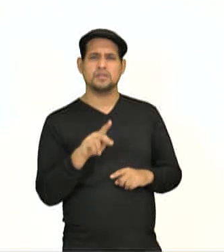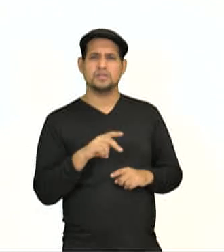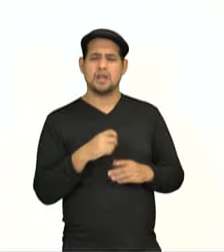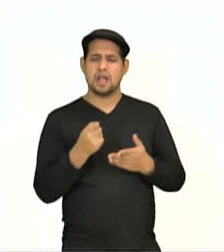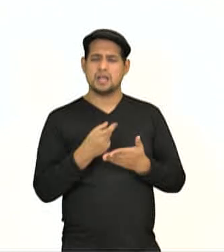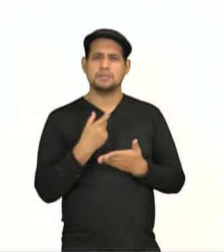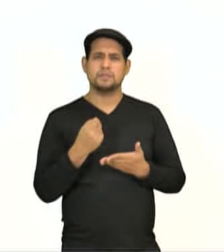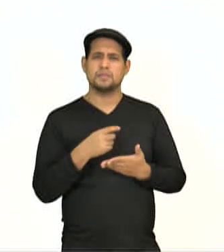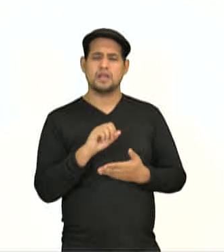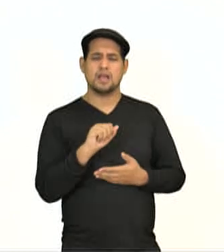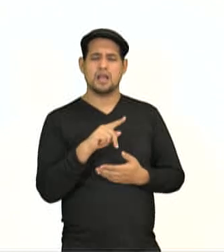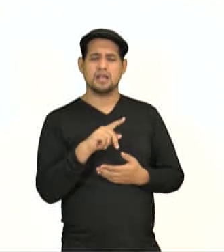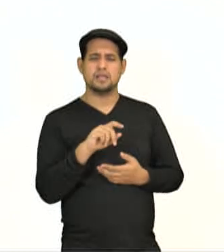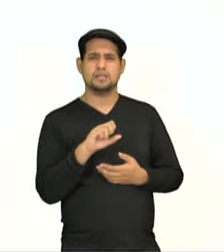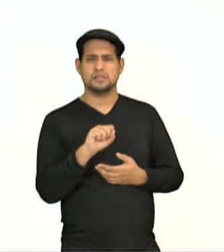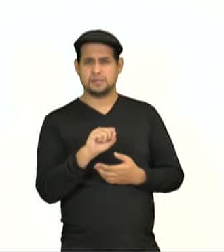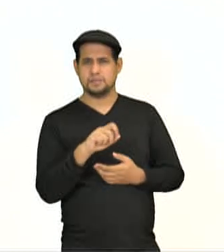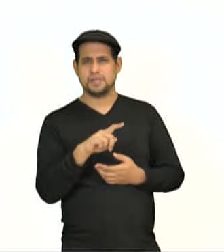aspirina,